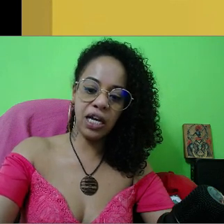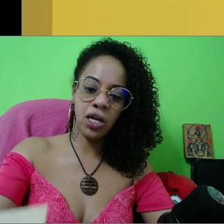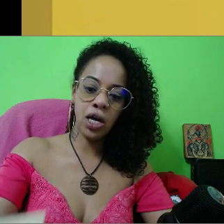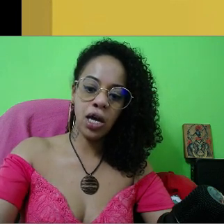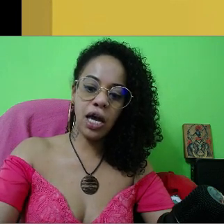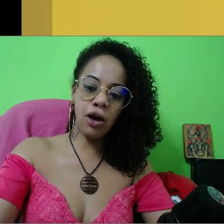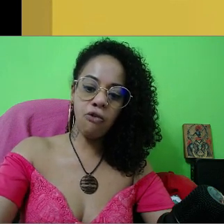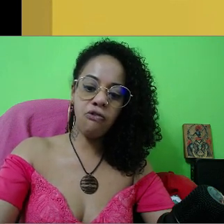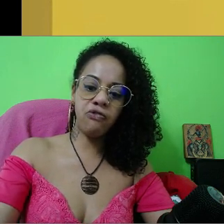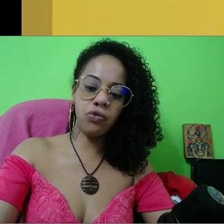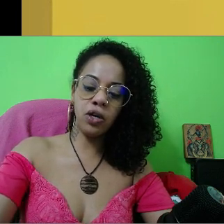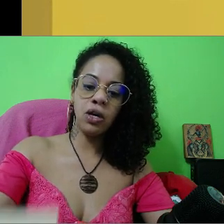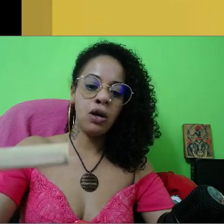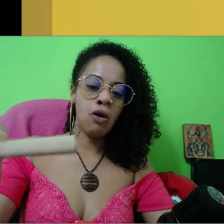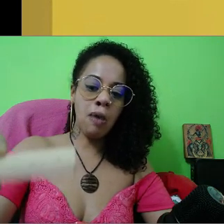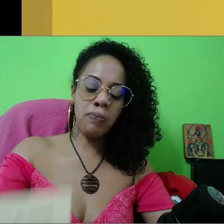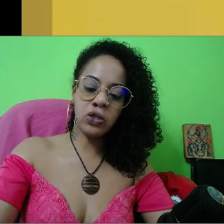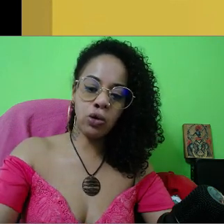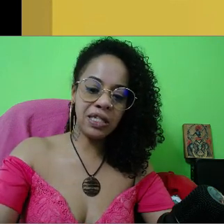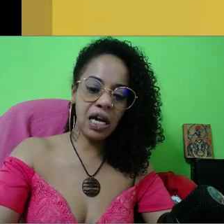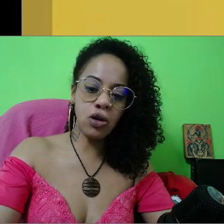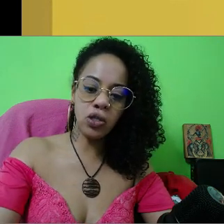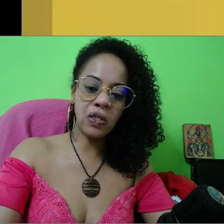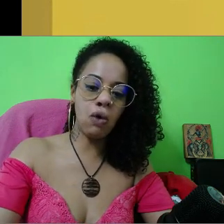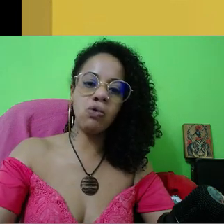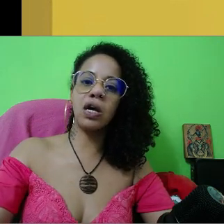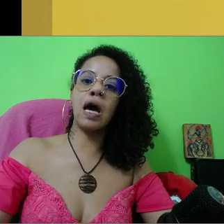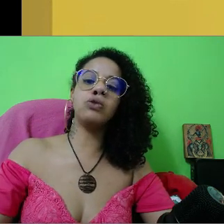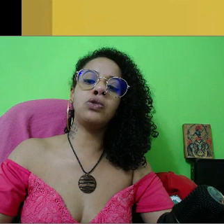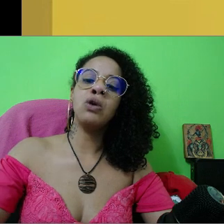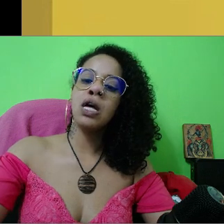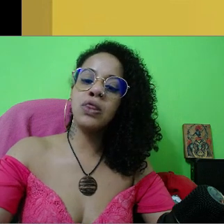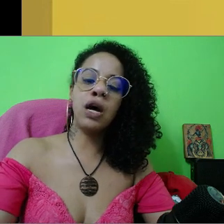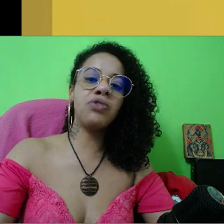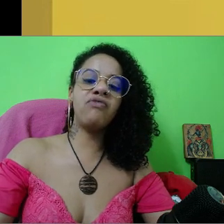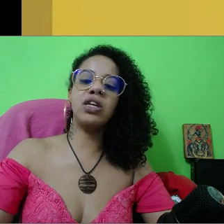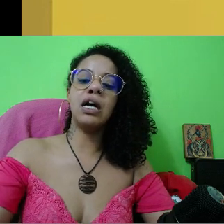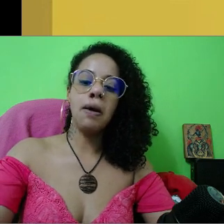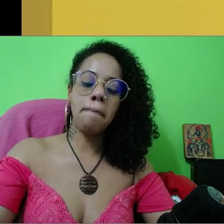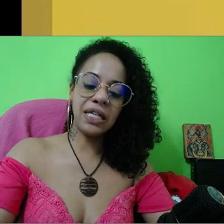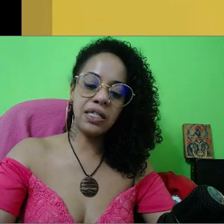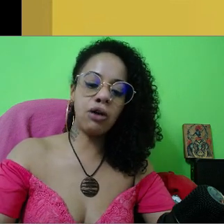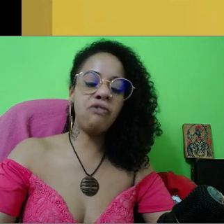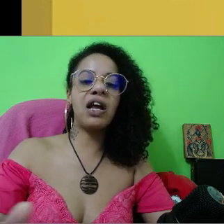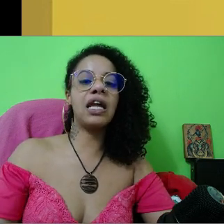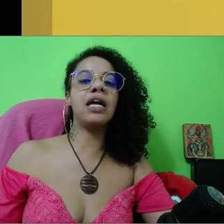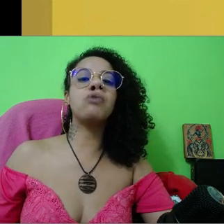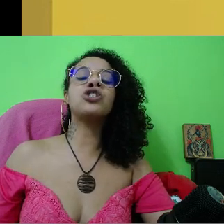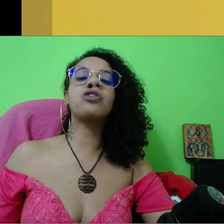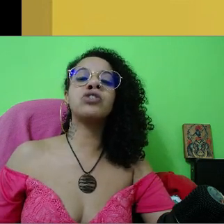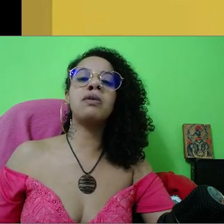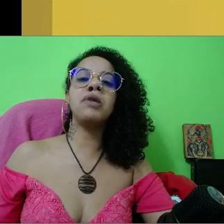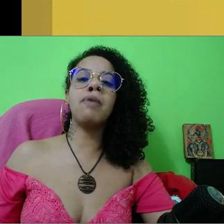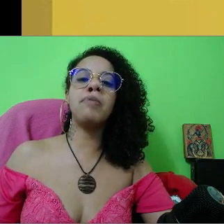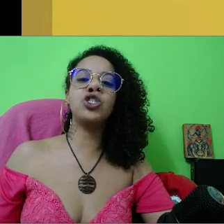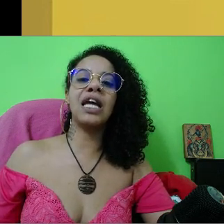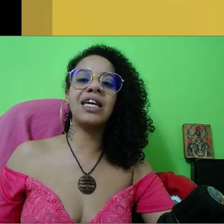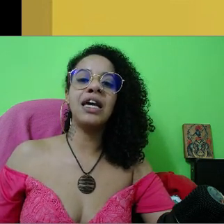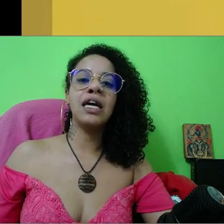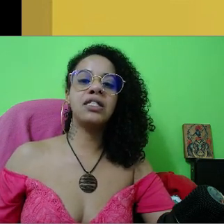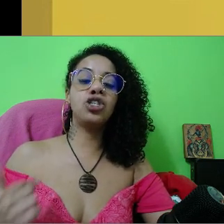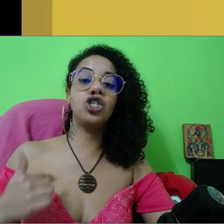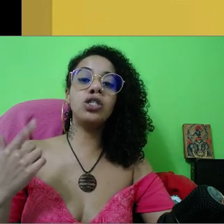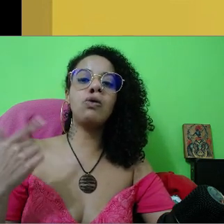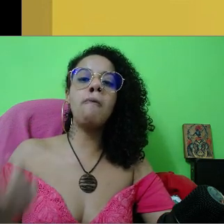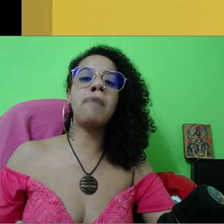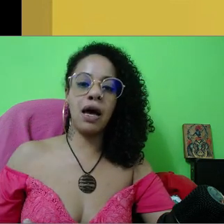e falarei eu fui uma pessoa sem noção com Gláucio não deveria Mas se eu não falei eu acho que você minimamente